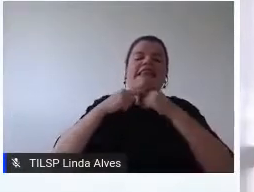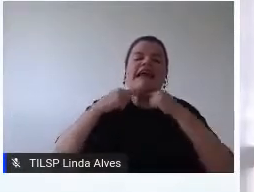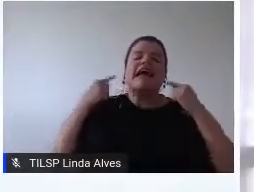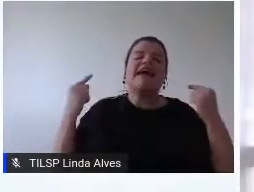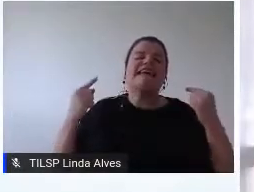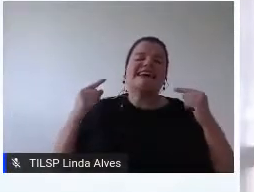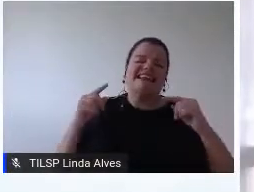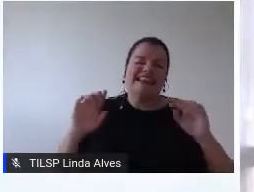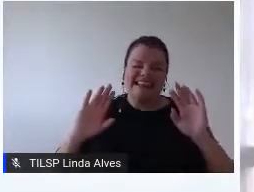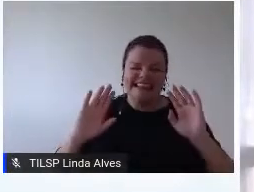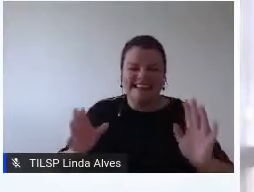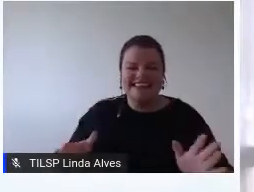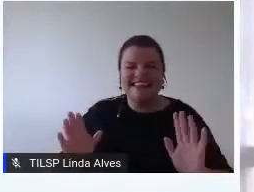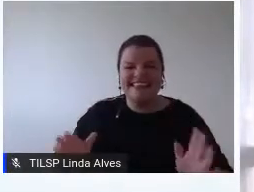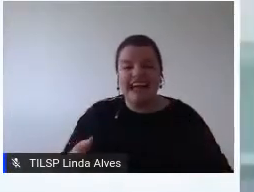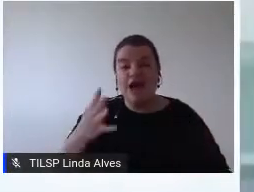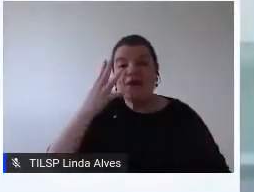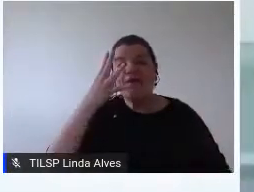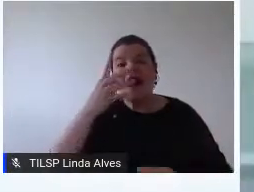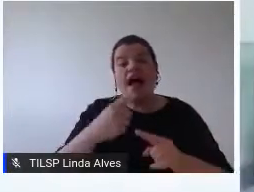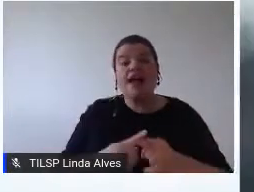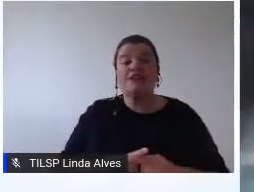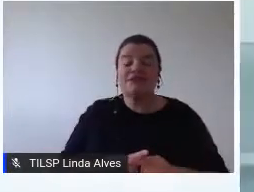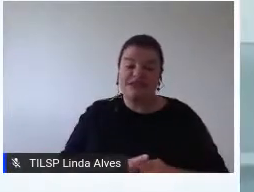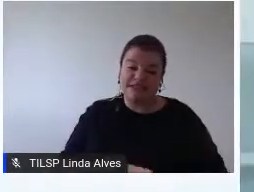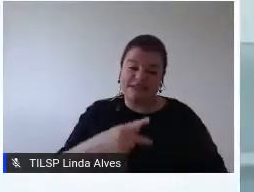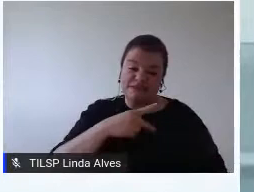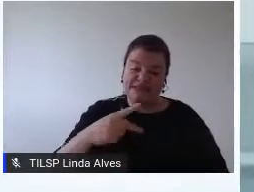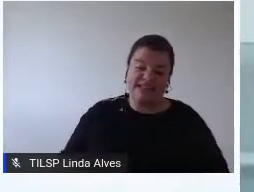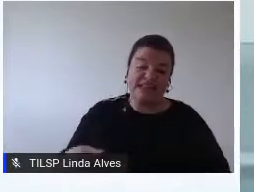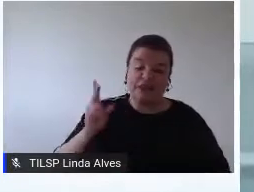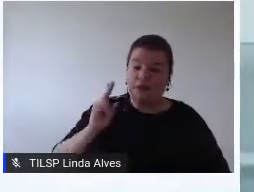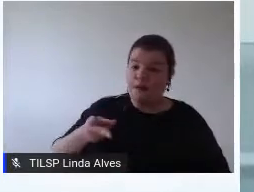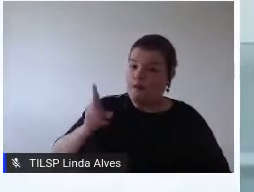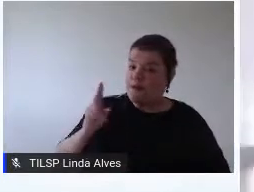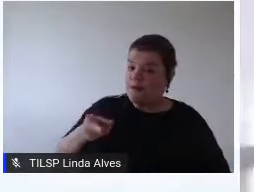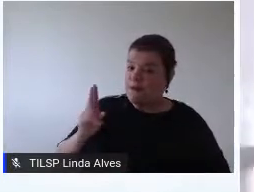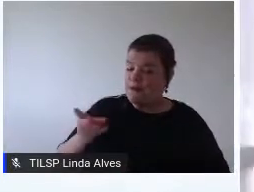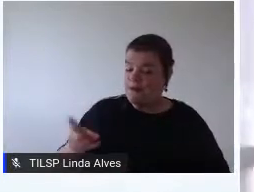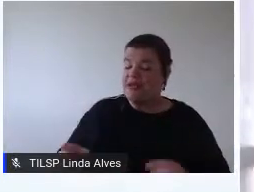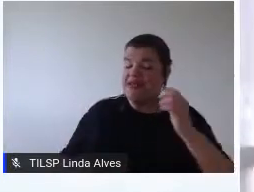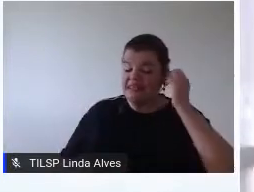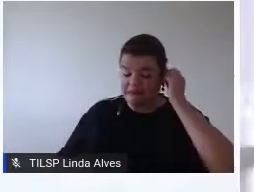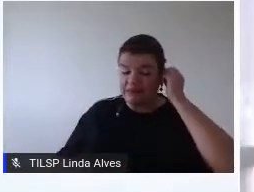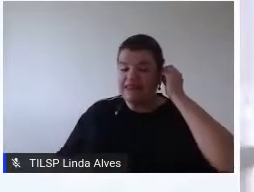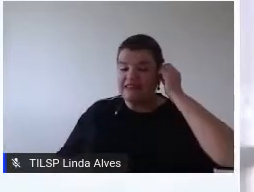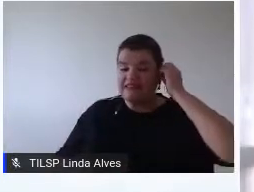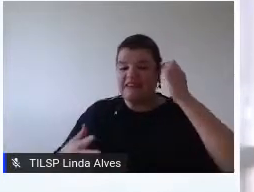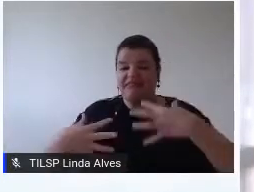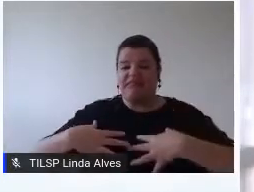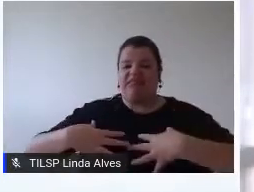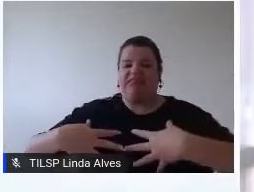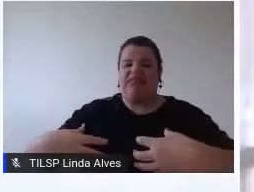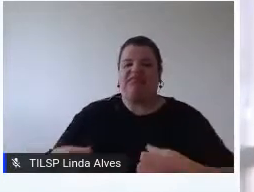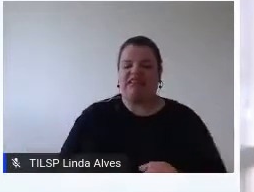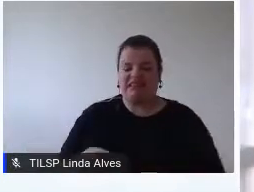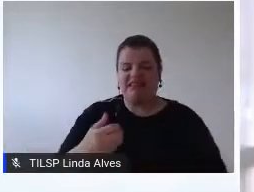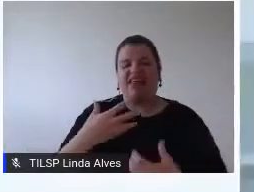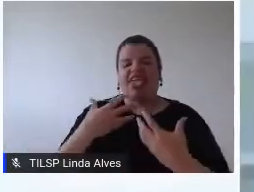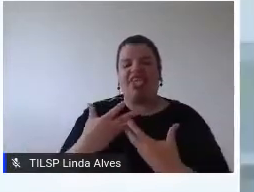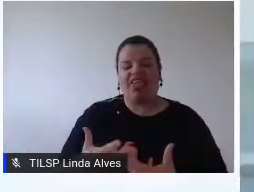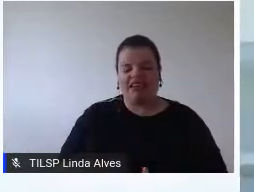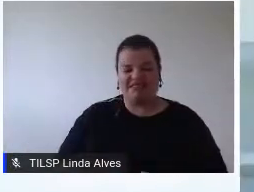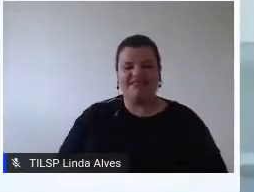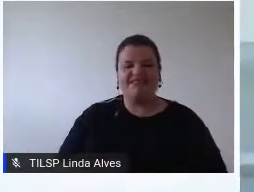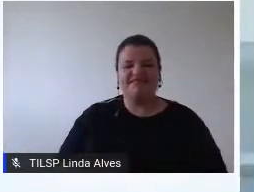eles querem. quatro vezes presidente, o mesmo partido presidindo a Câmara, Não é então já é bacana. um desgaste do DEM natural, normal.